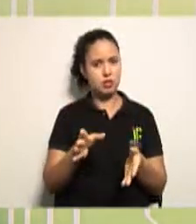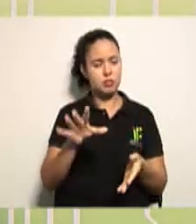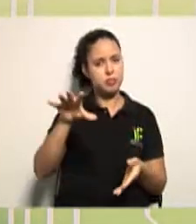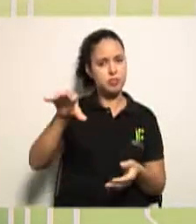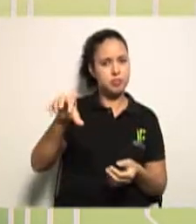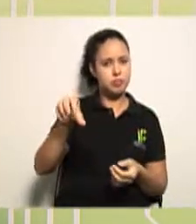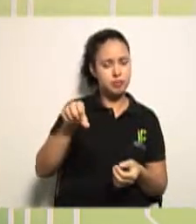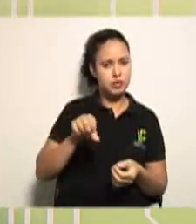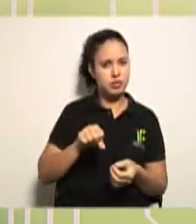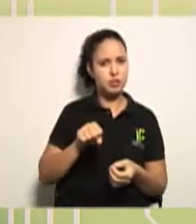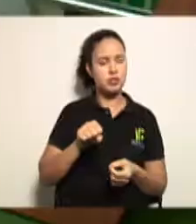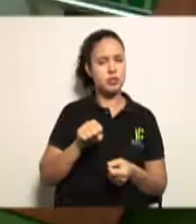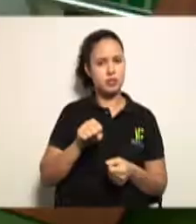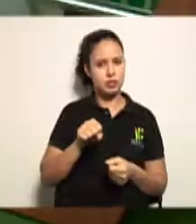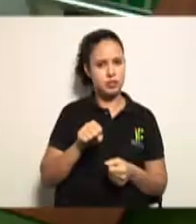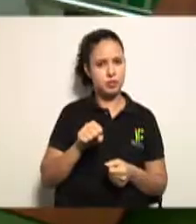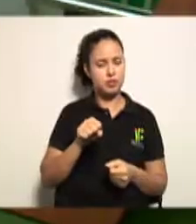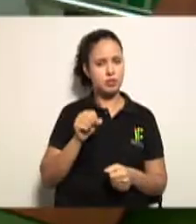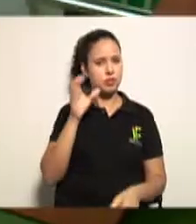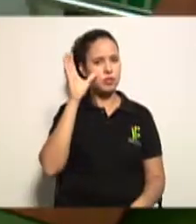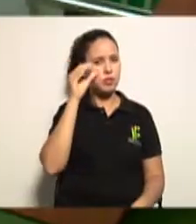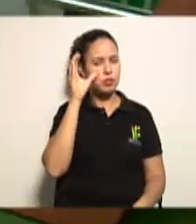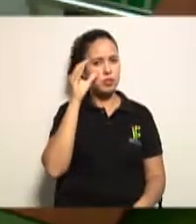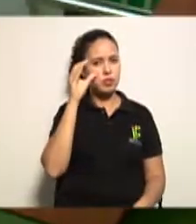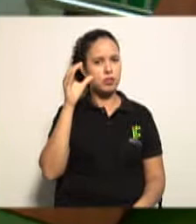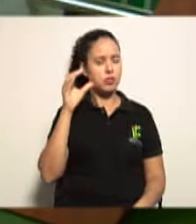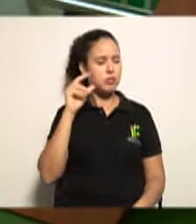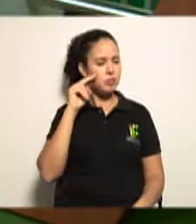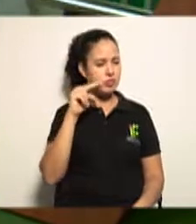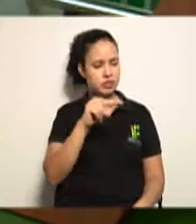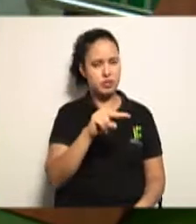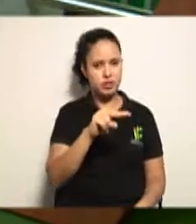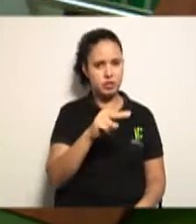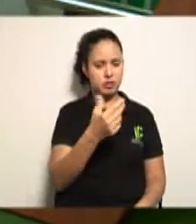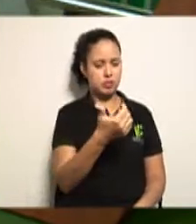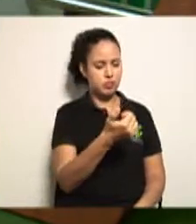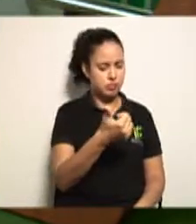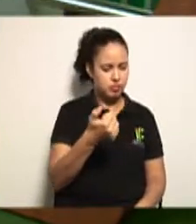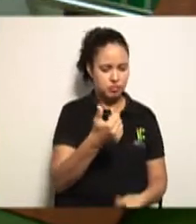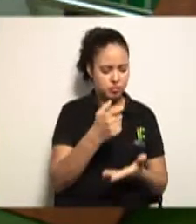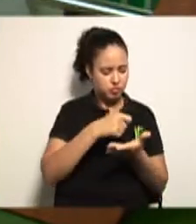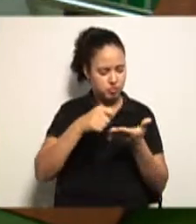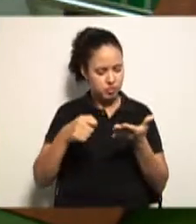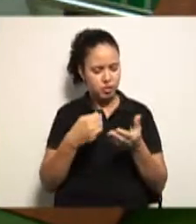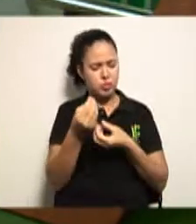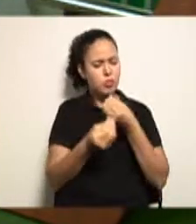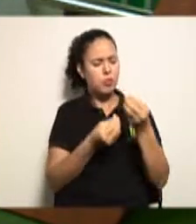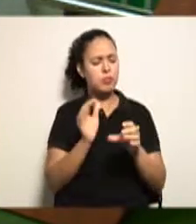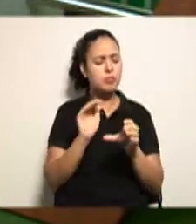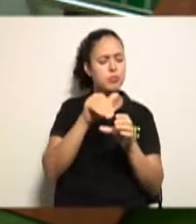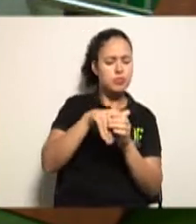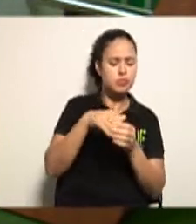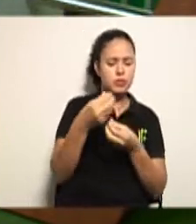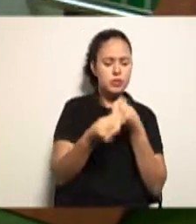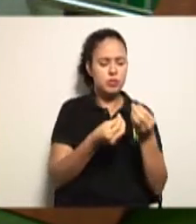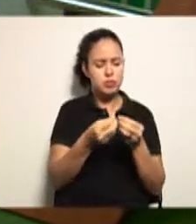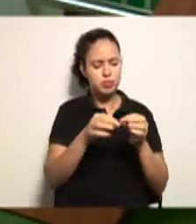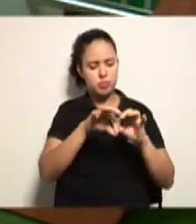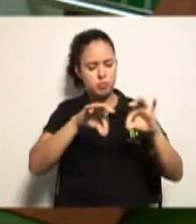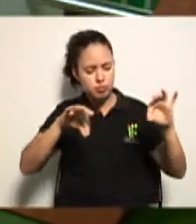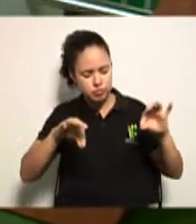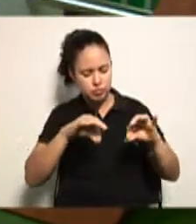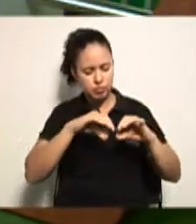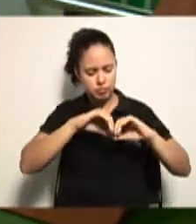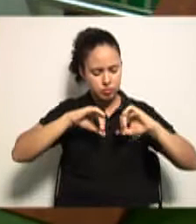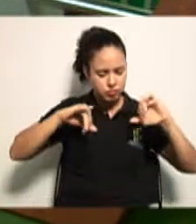Eu, às vezes, sou um pouquinho curioso, eu pego uma caneta diferente, eu quero saber como que ela é por dentro. E, às vezes, eu desmonto essa caneta